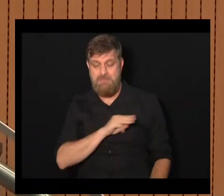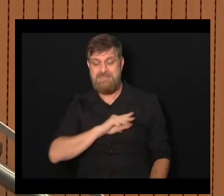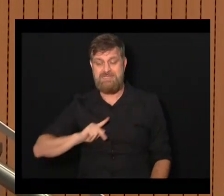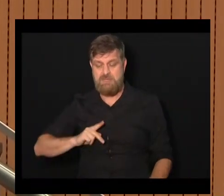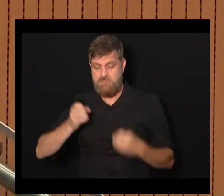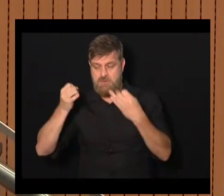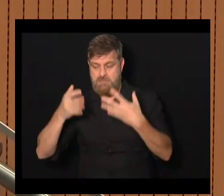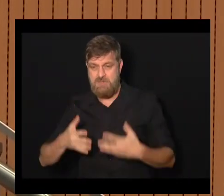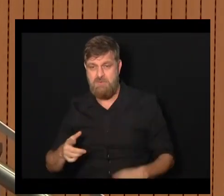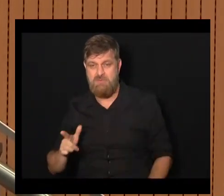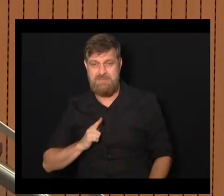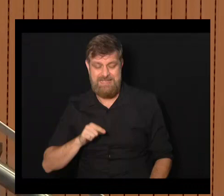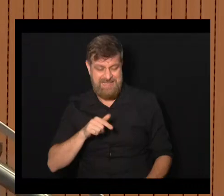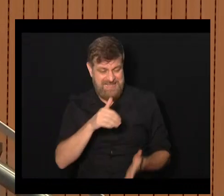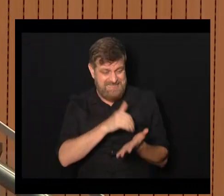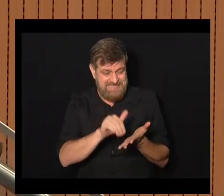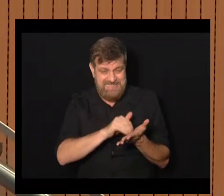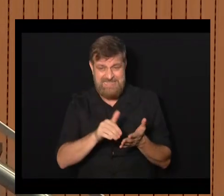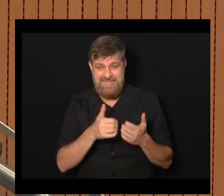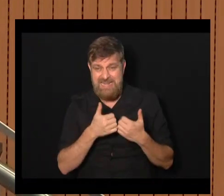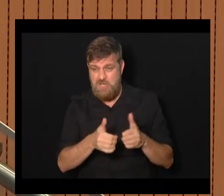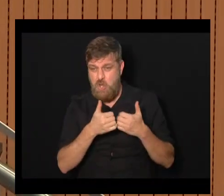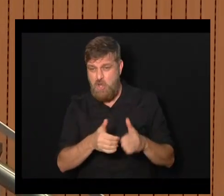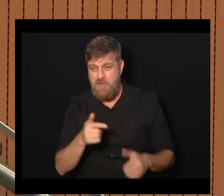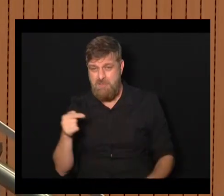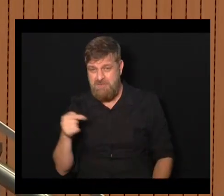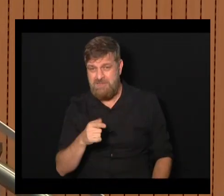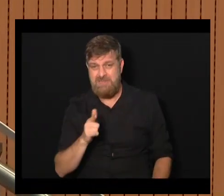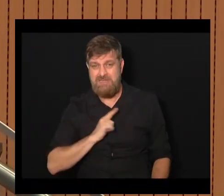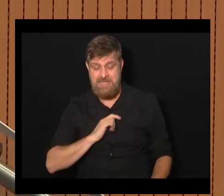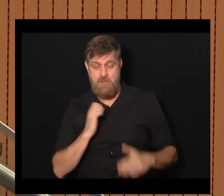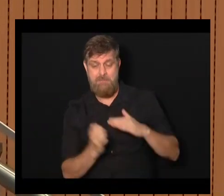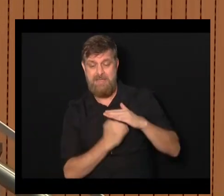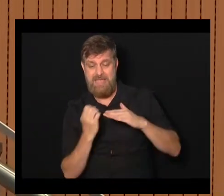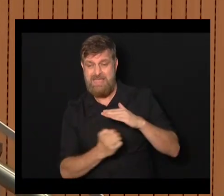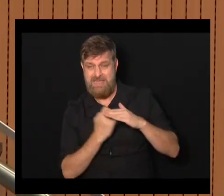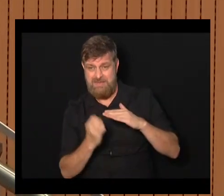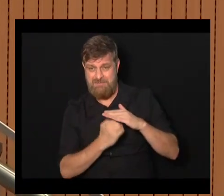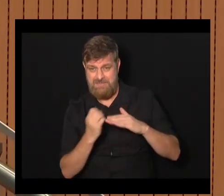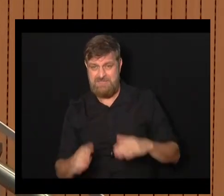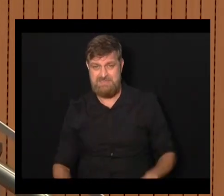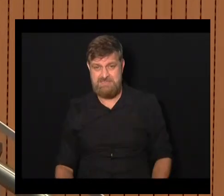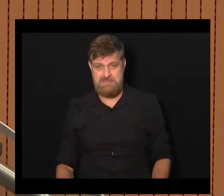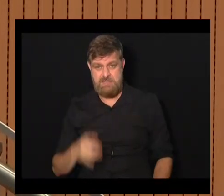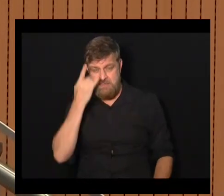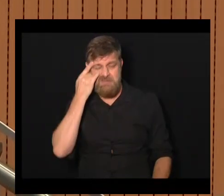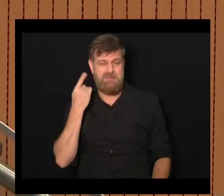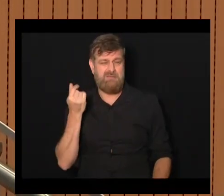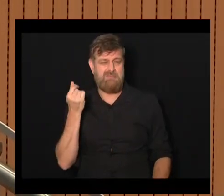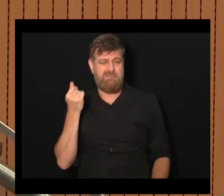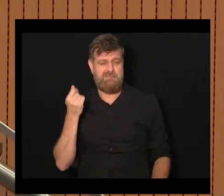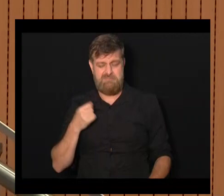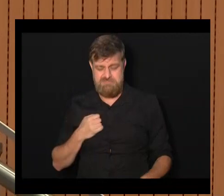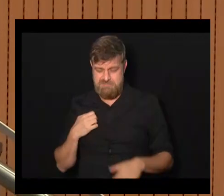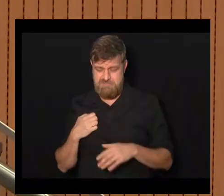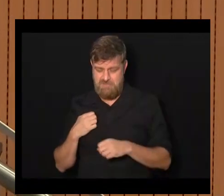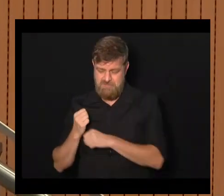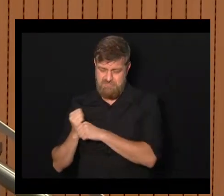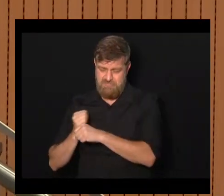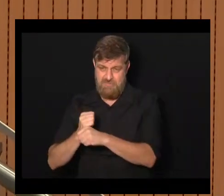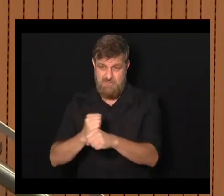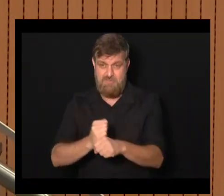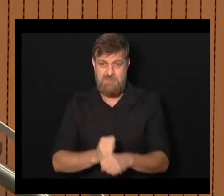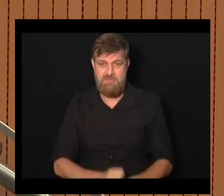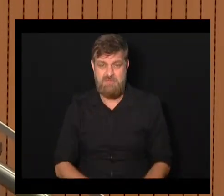Público, que a Secretaria de Transporte é gerida por empresas que dominam o mercado há bastante tempo, com a cumplicidade